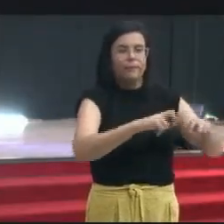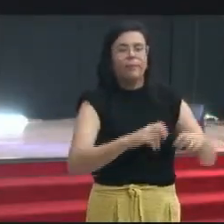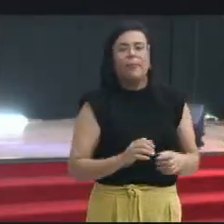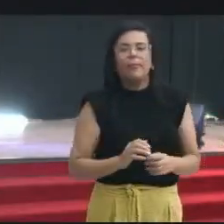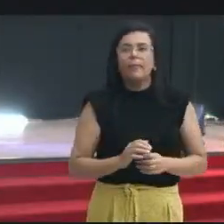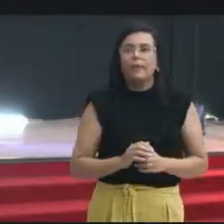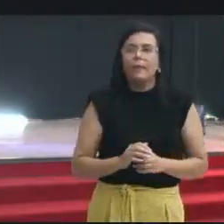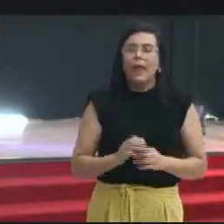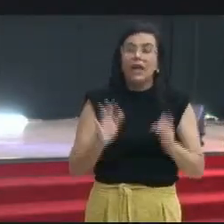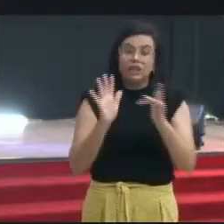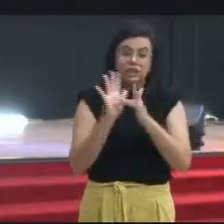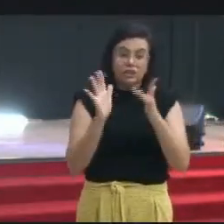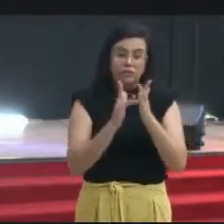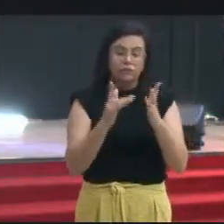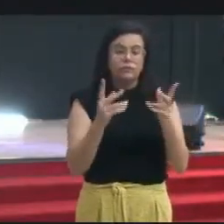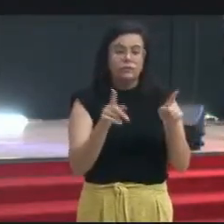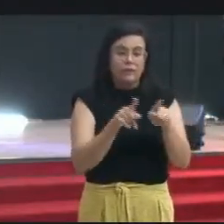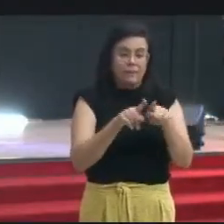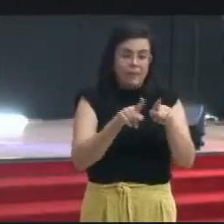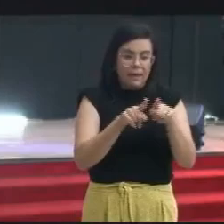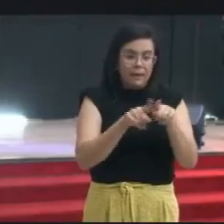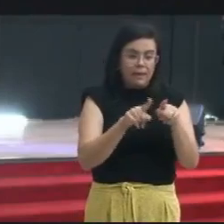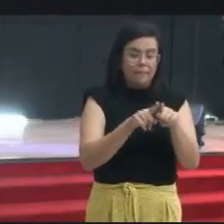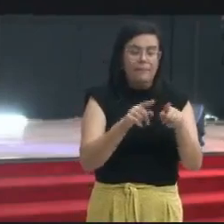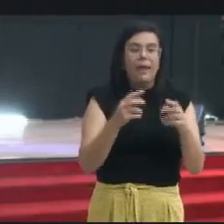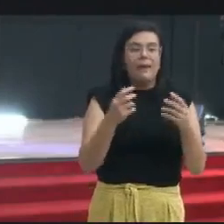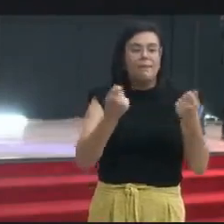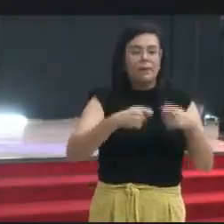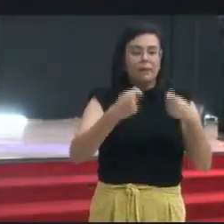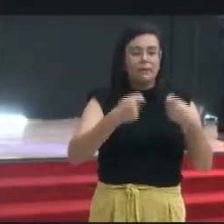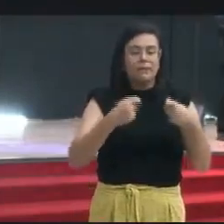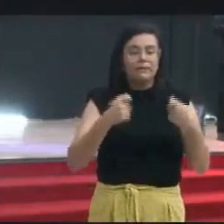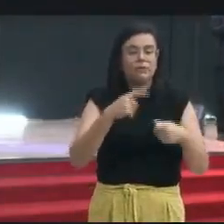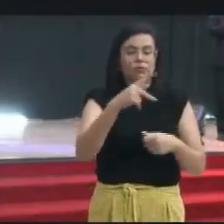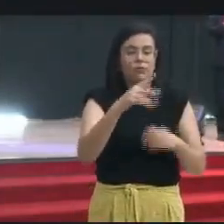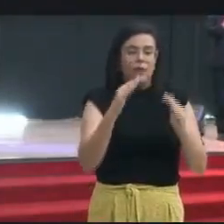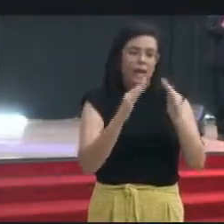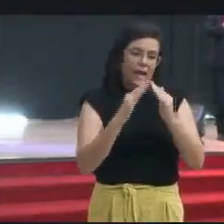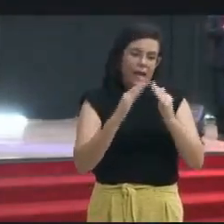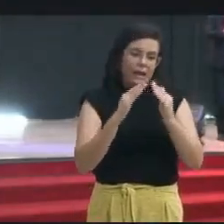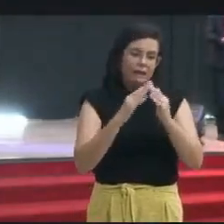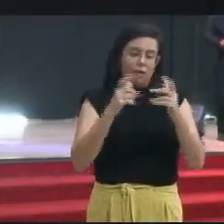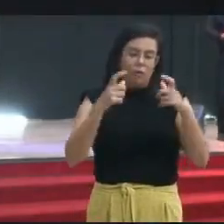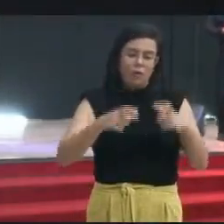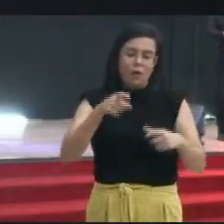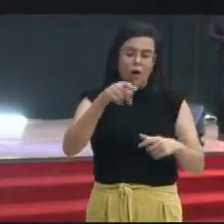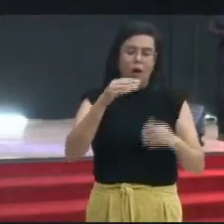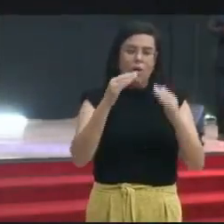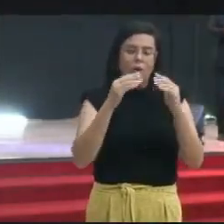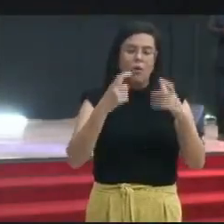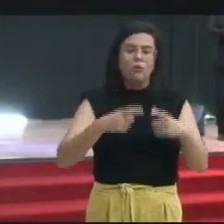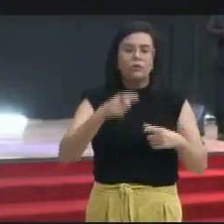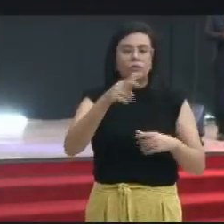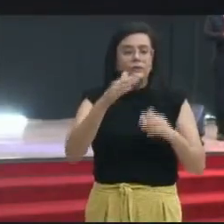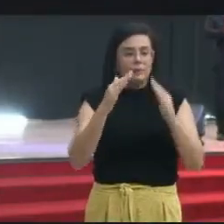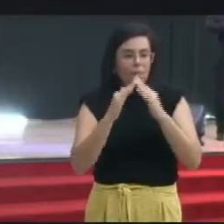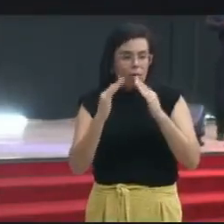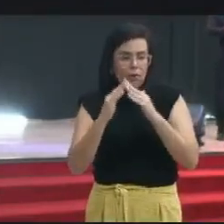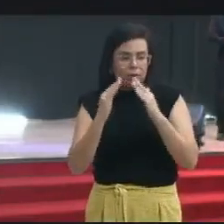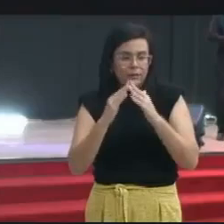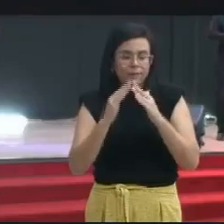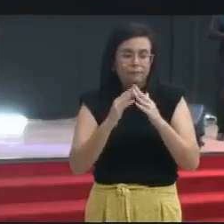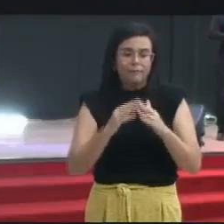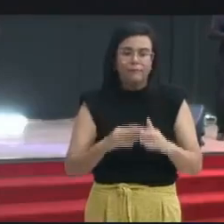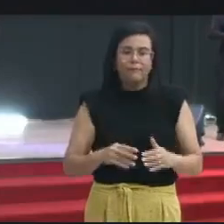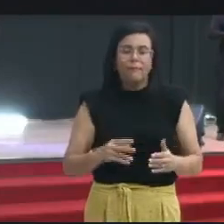você mora. E o que é mais lindo, queridos, lá em João, a Bíblia diz que Jesus apareceu no mesmo lugar,